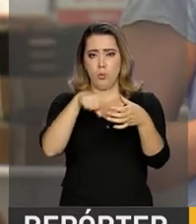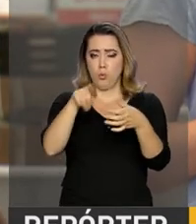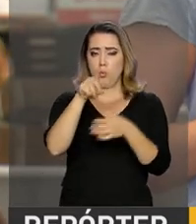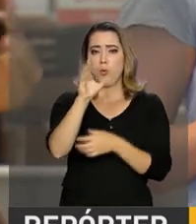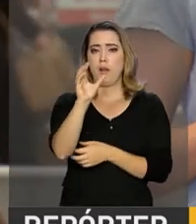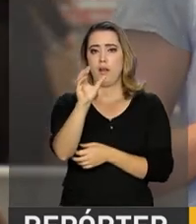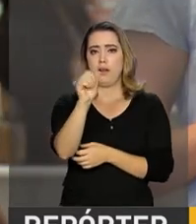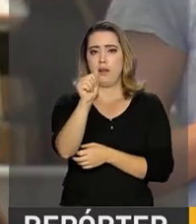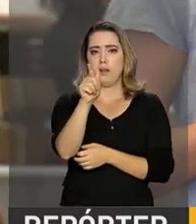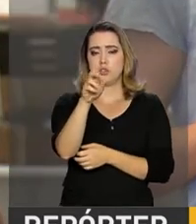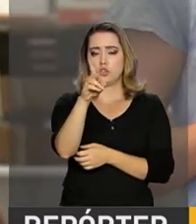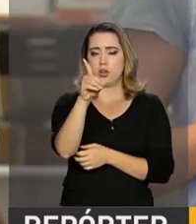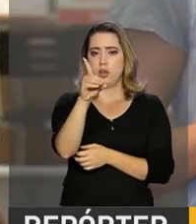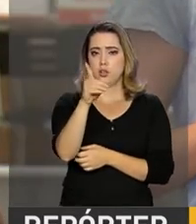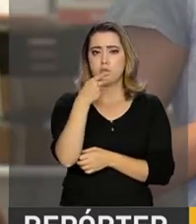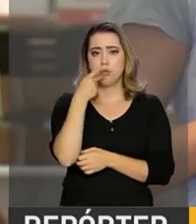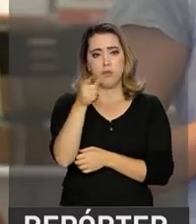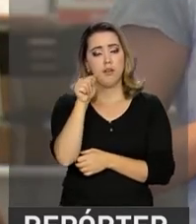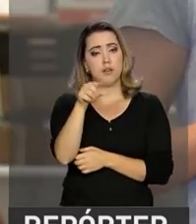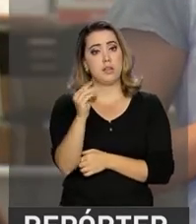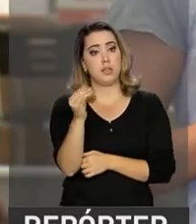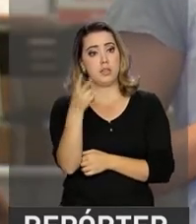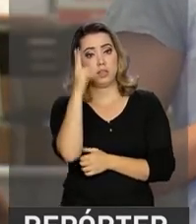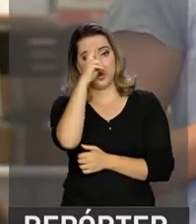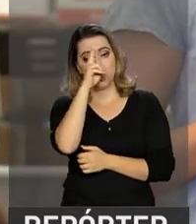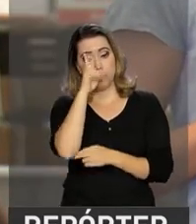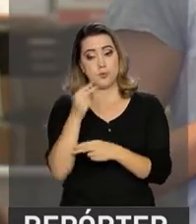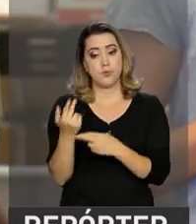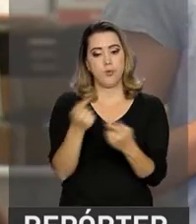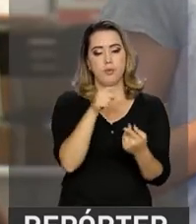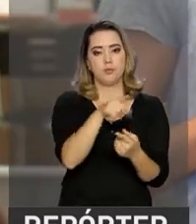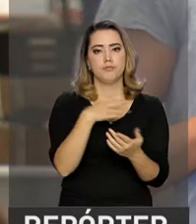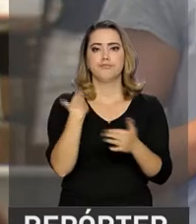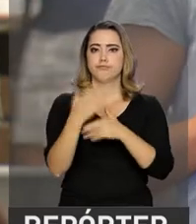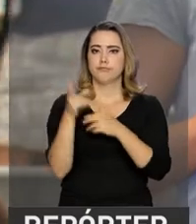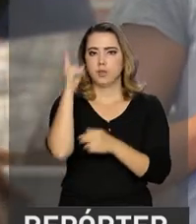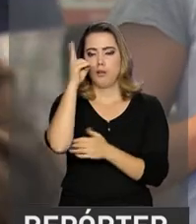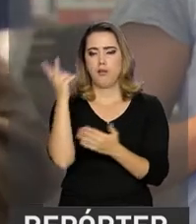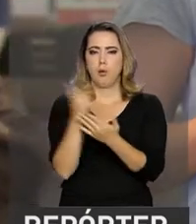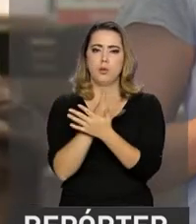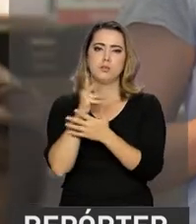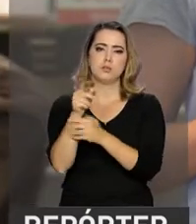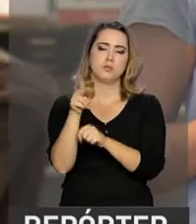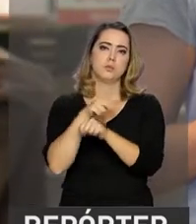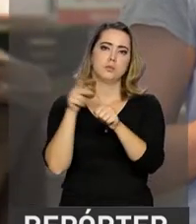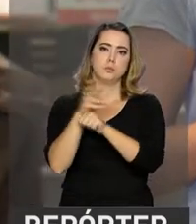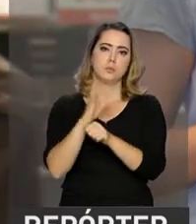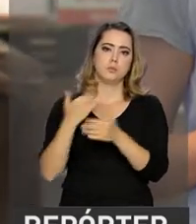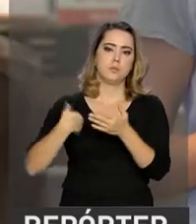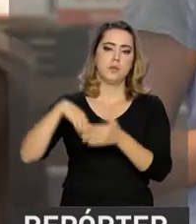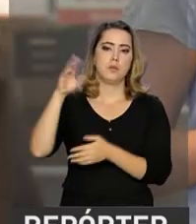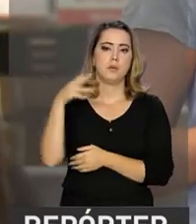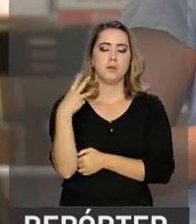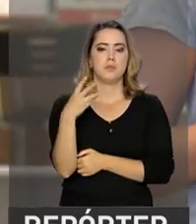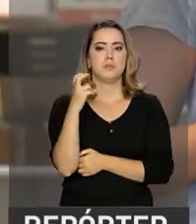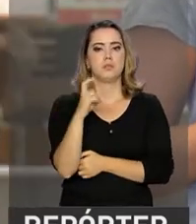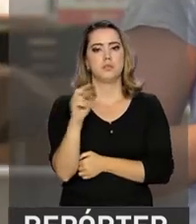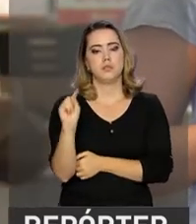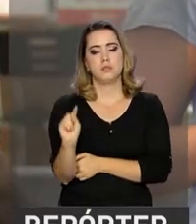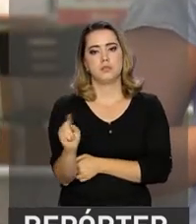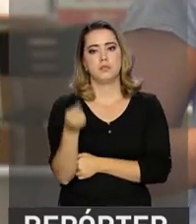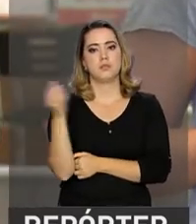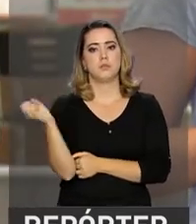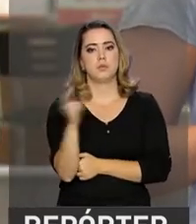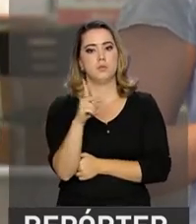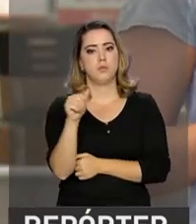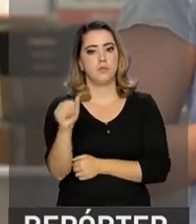CAGED, mostram que histórias como a da Paula estão se repetindo por todo o país. Só no mês de agosto foram criadas mais de 35 mil novas vagas